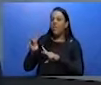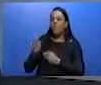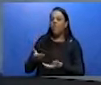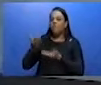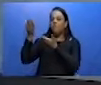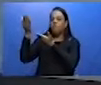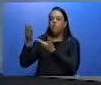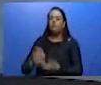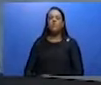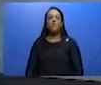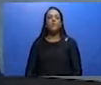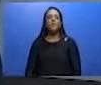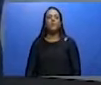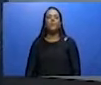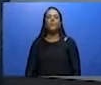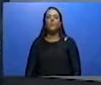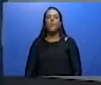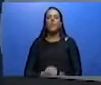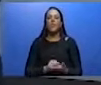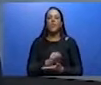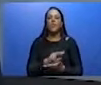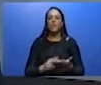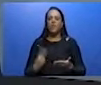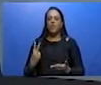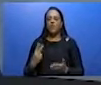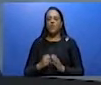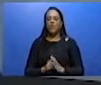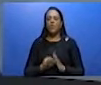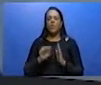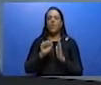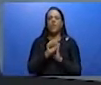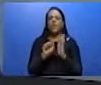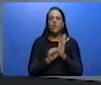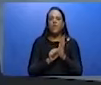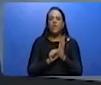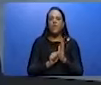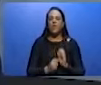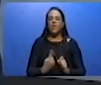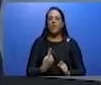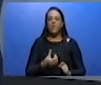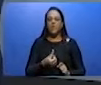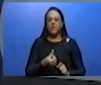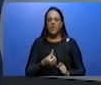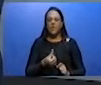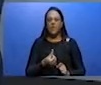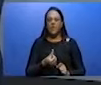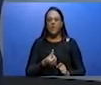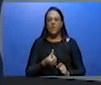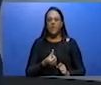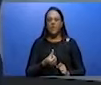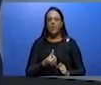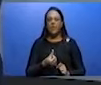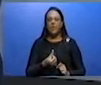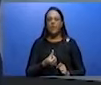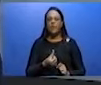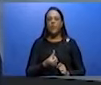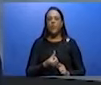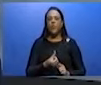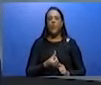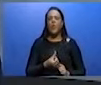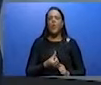Atividade 2. No século XVI, olha lá os numerais romanos, século XVI, os